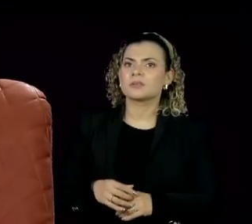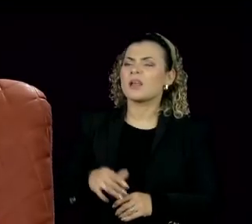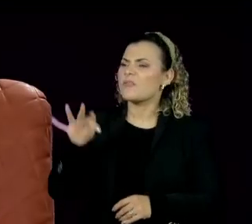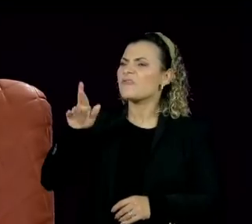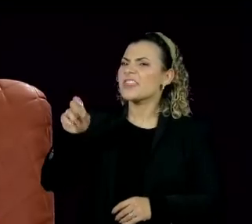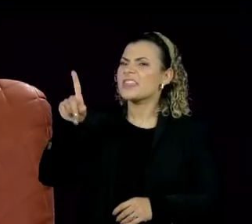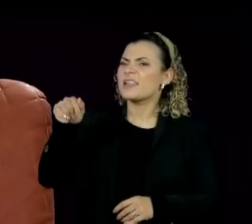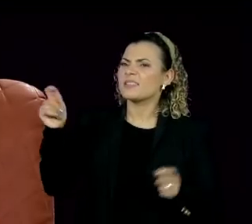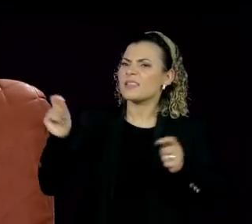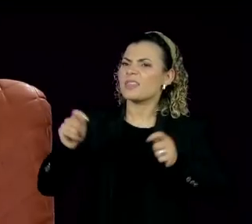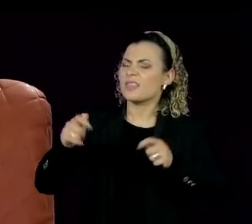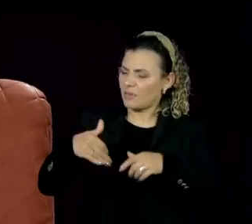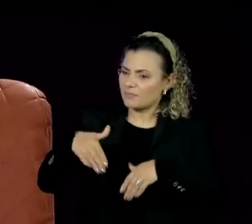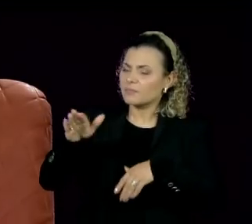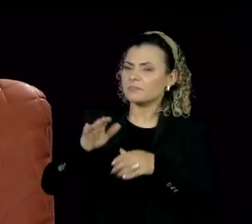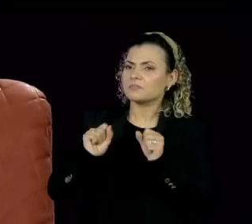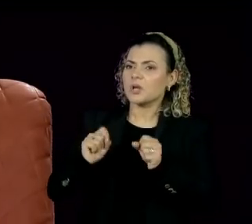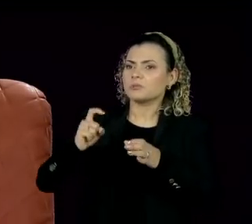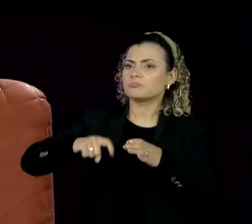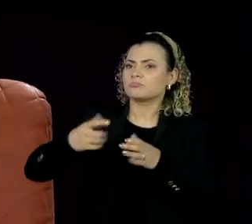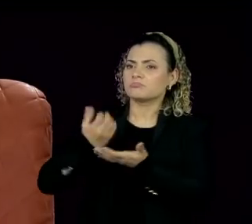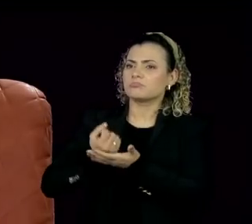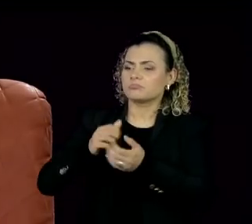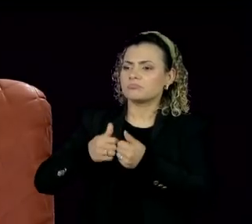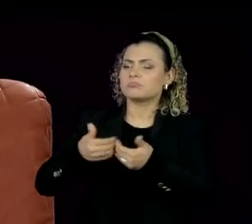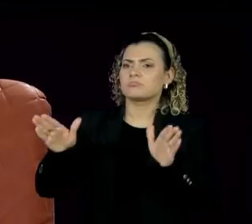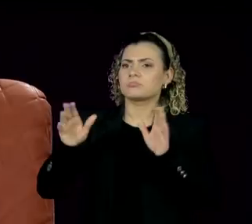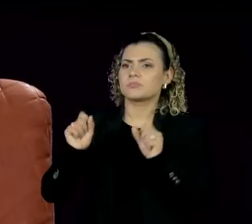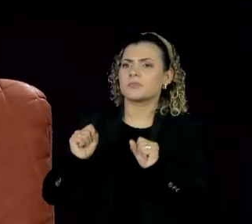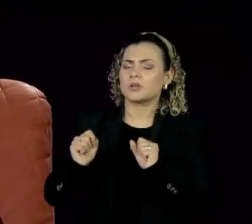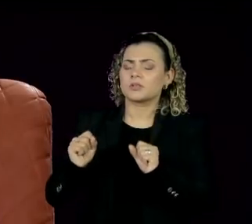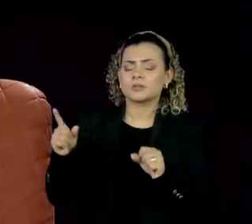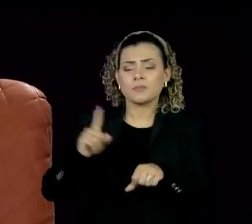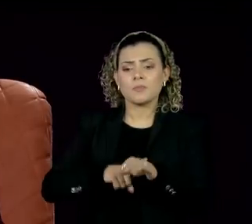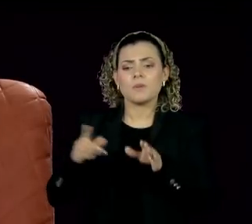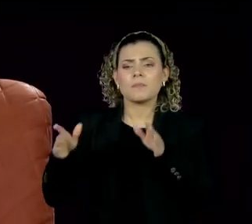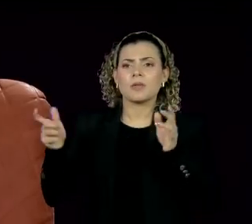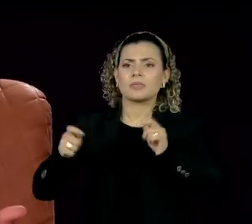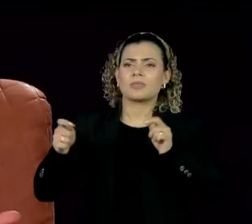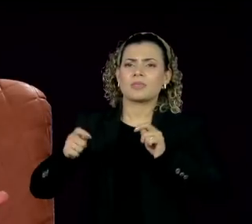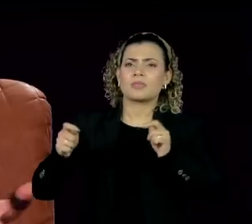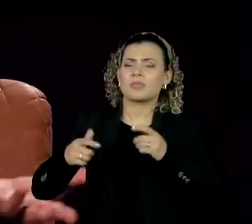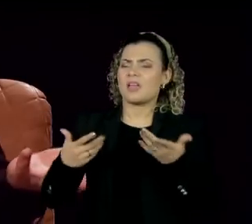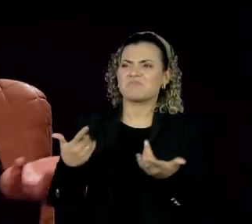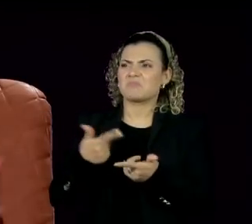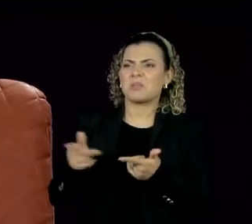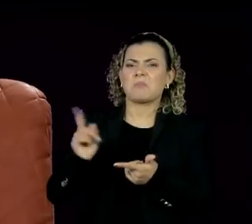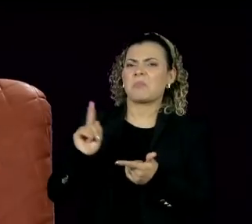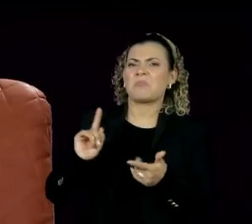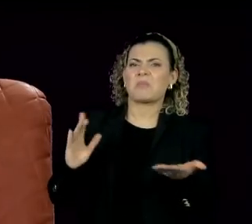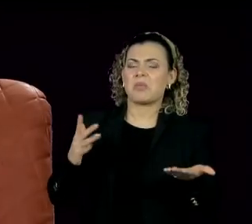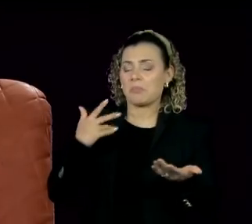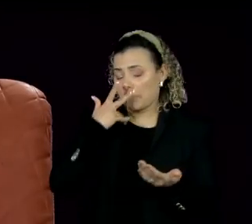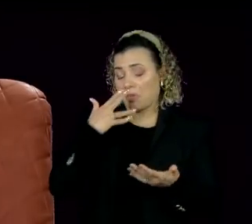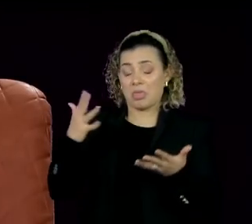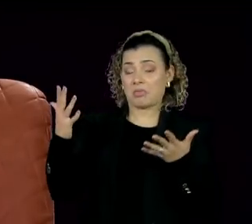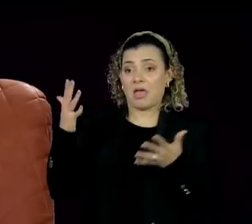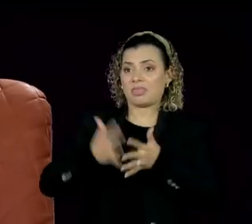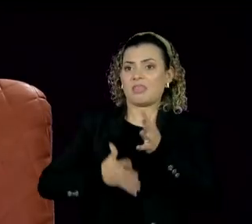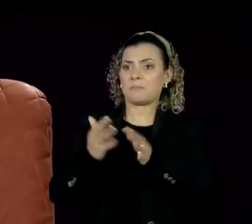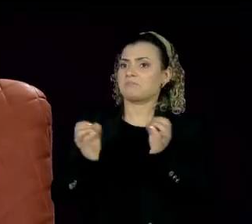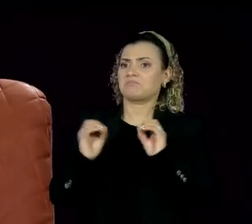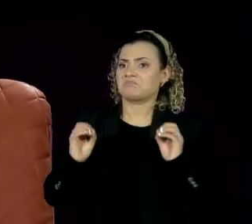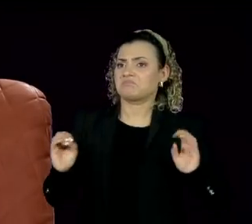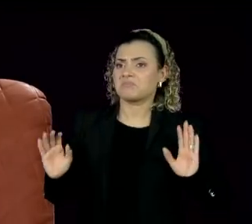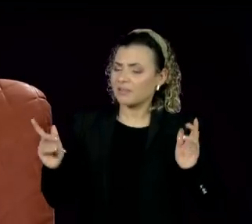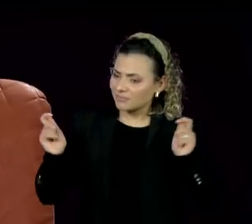a gente vai bancar, a EMI vai bancar, lançar esse disco. Eu acho que a gente está num momento realmente que não tem nada que impeça,